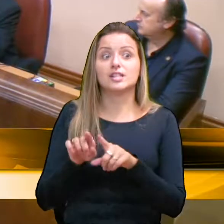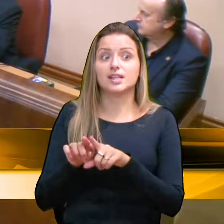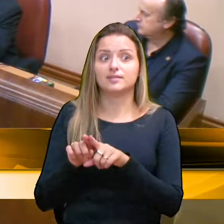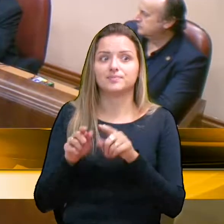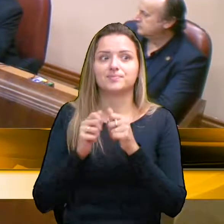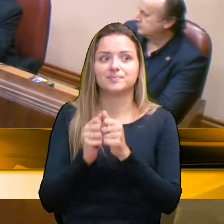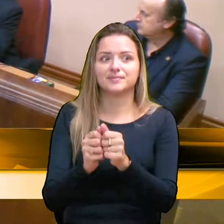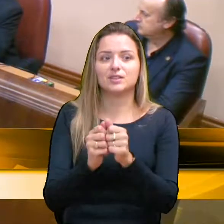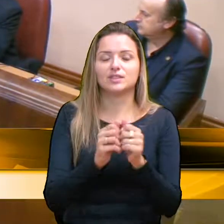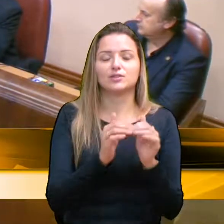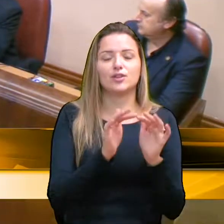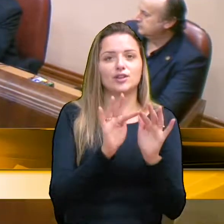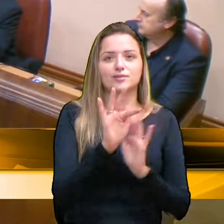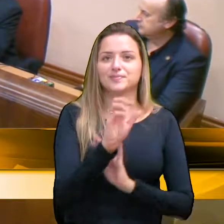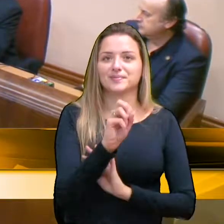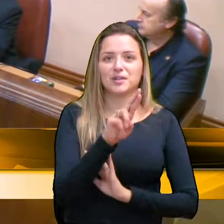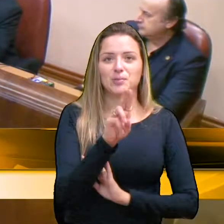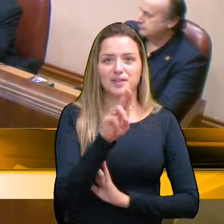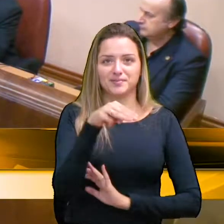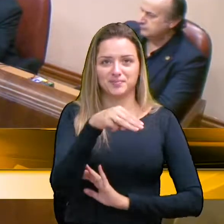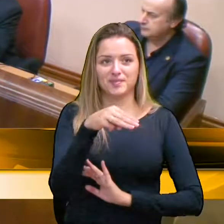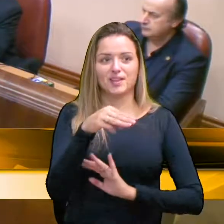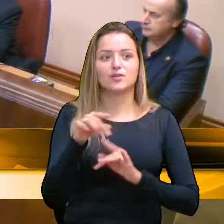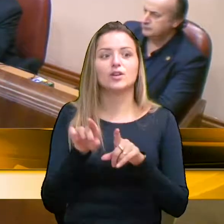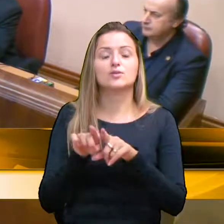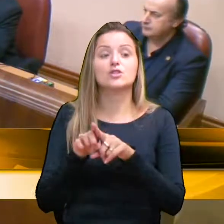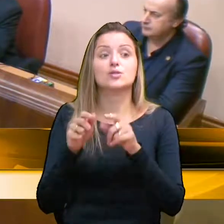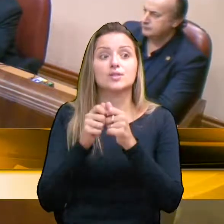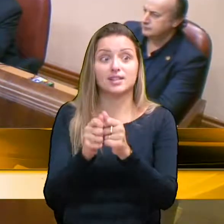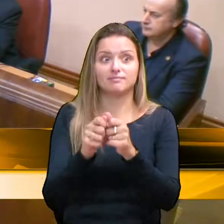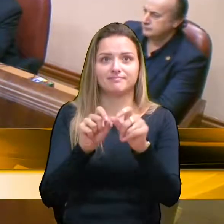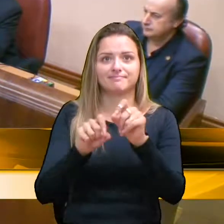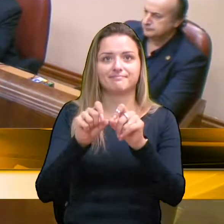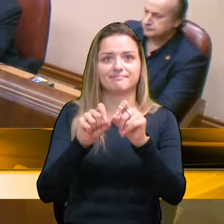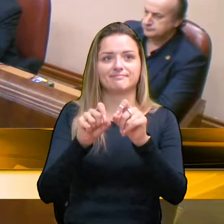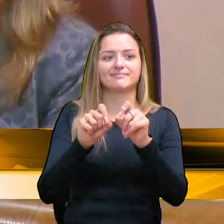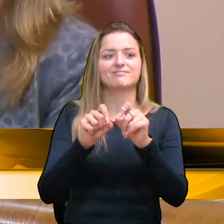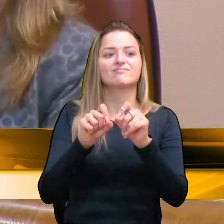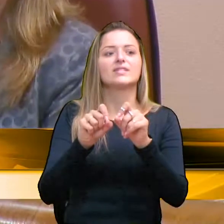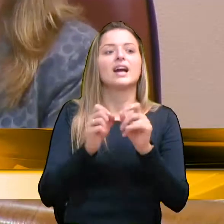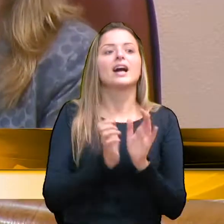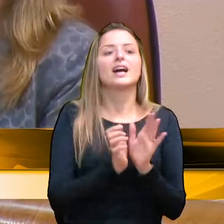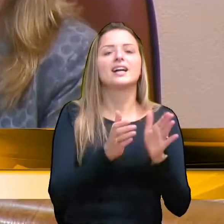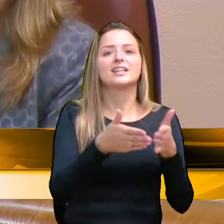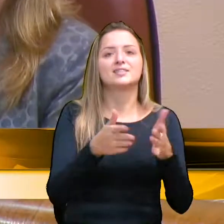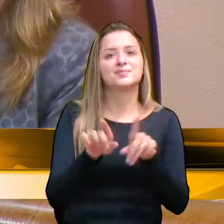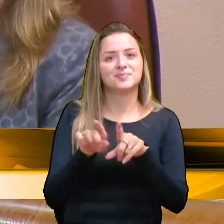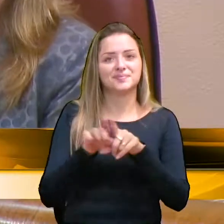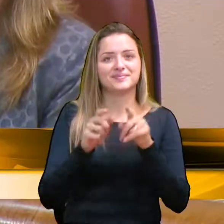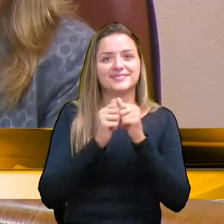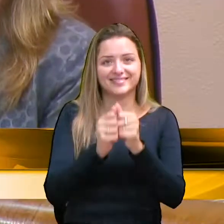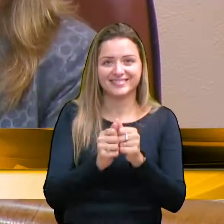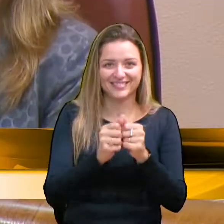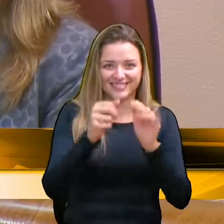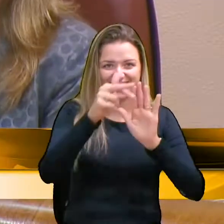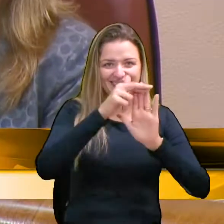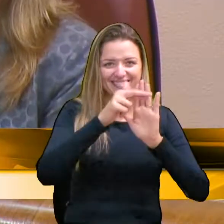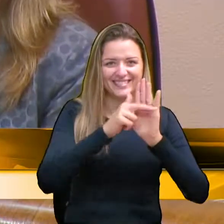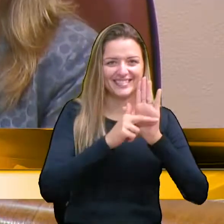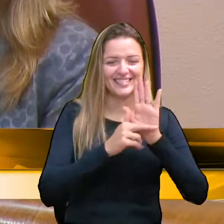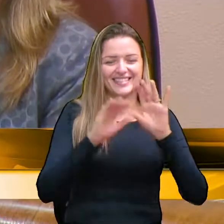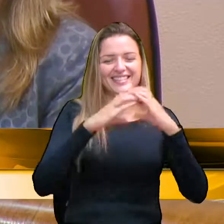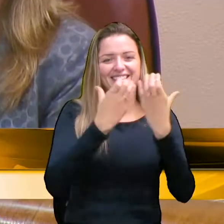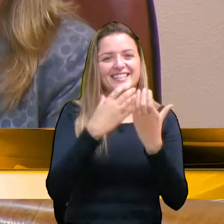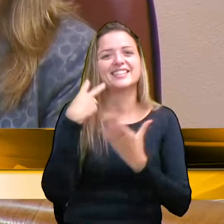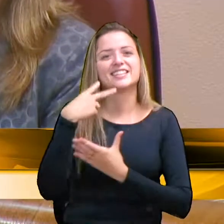que subscrevem o presente documento, no uso das atribuições que lhe conferem o regimento desta Casa, em